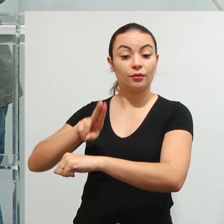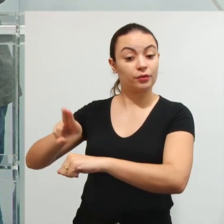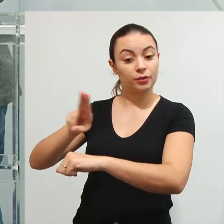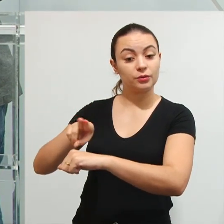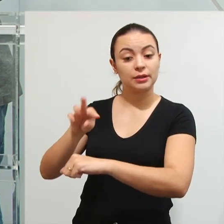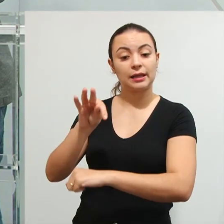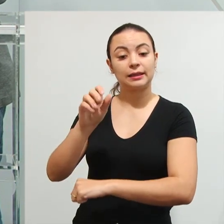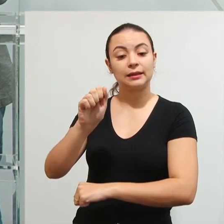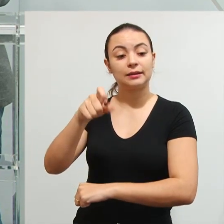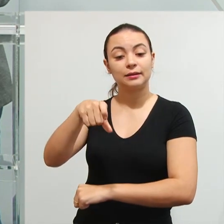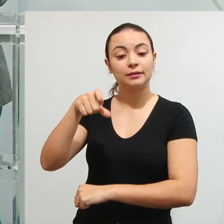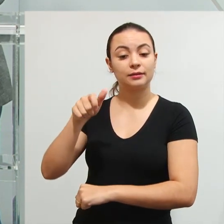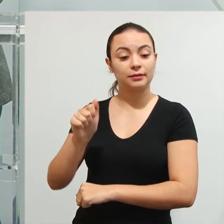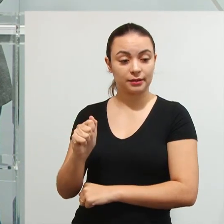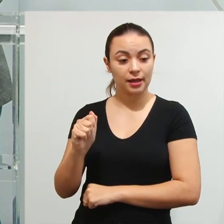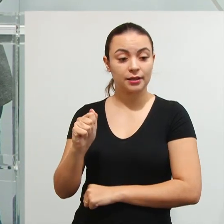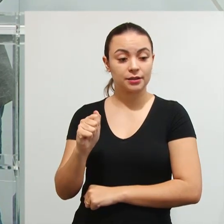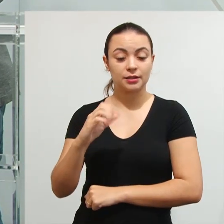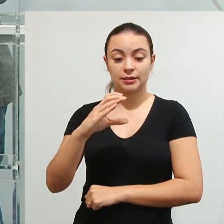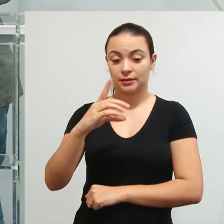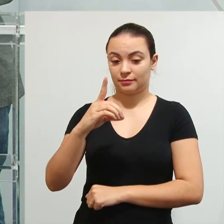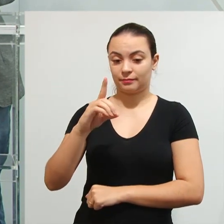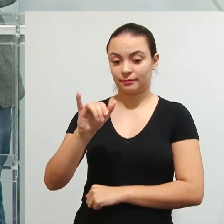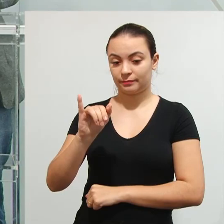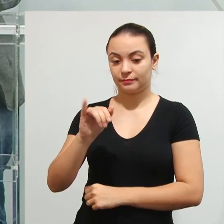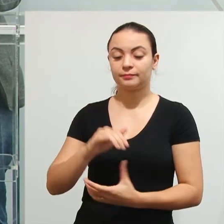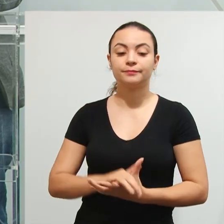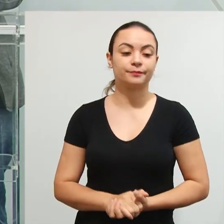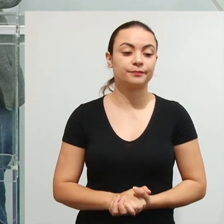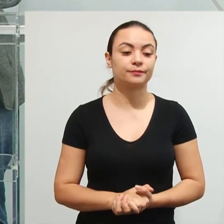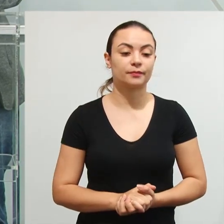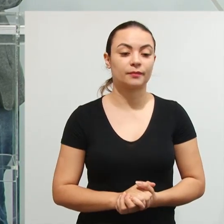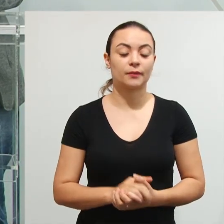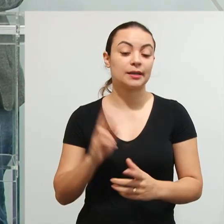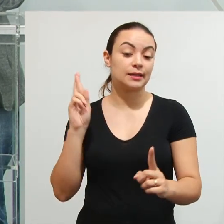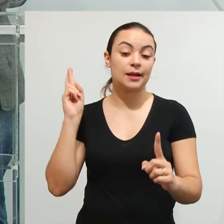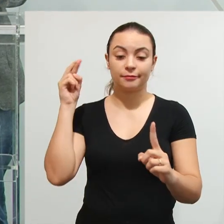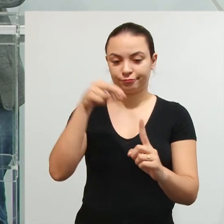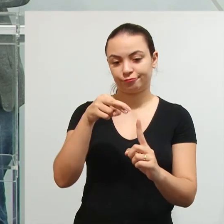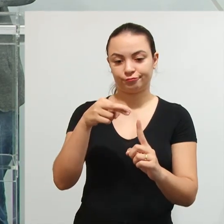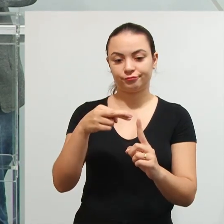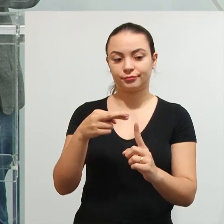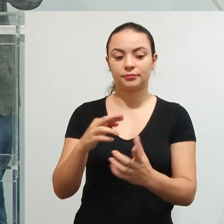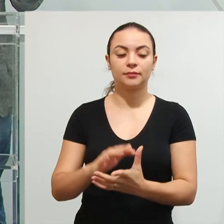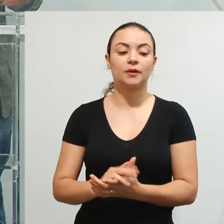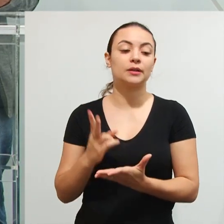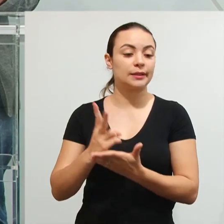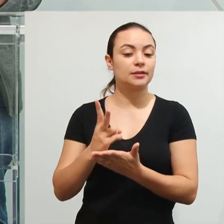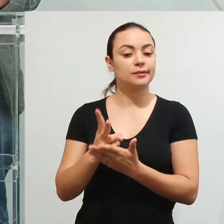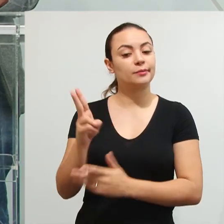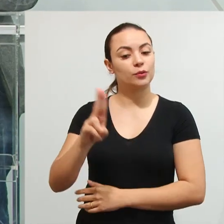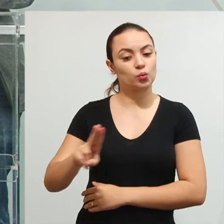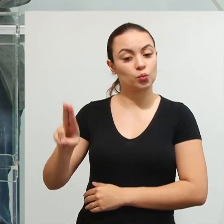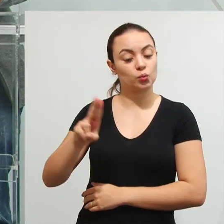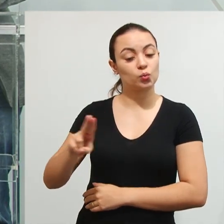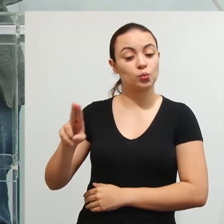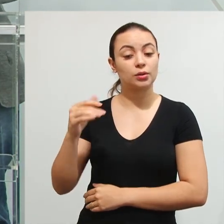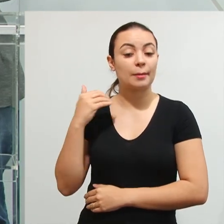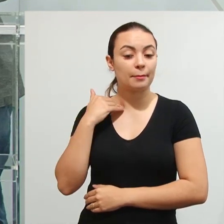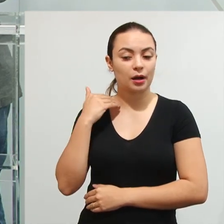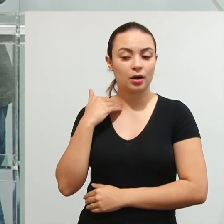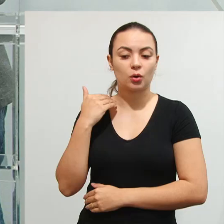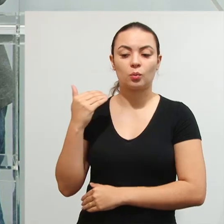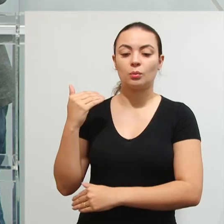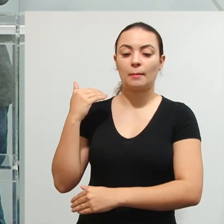essa taxa como uma taxa referencial Mas é uma taxa de juros que vai compensar inflação e vai dar um ganho